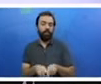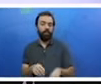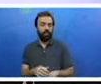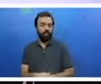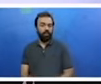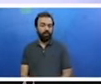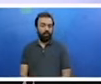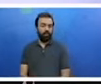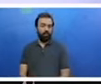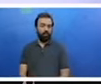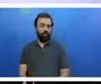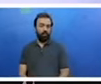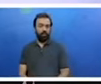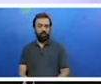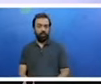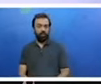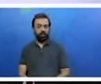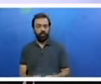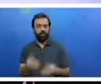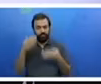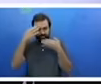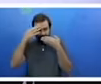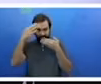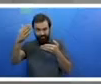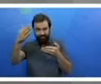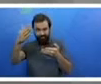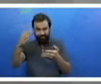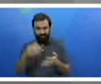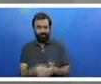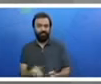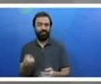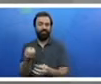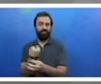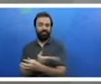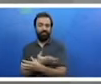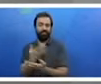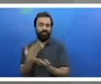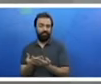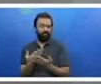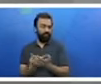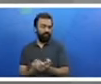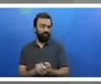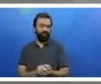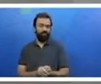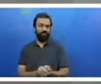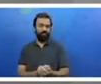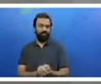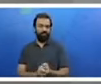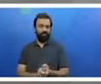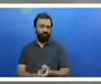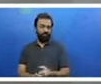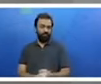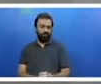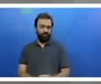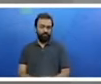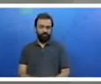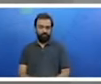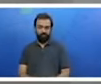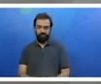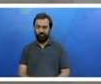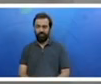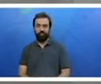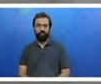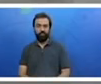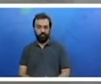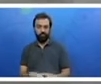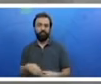bactérias. E a nossa aula de hoje ela fica por aqui. Essa aula a gente ainda vai falar sobre